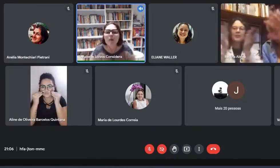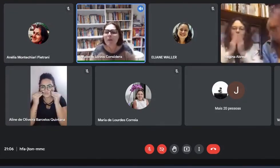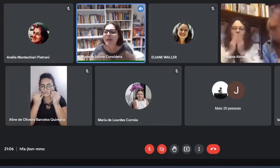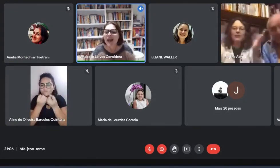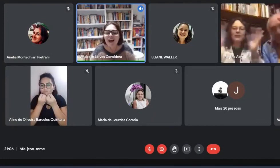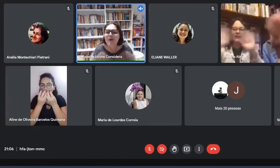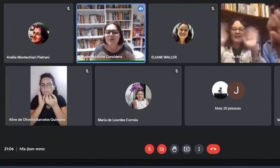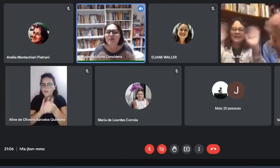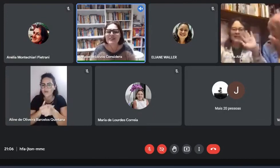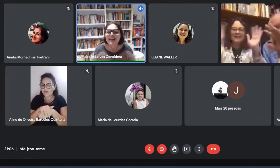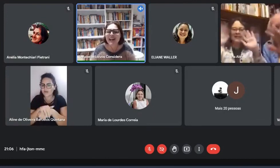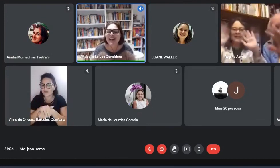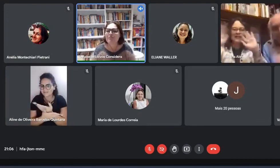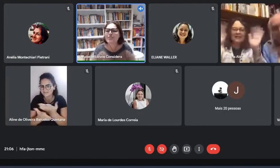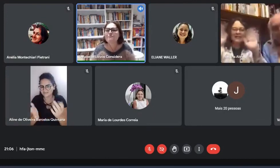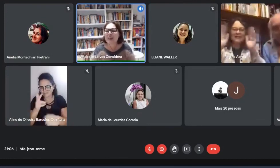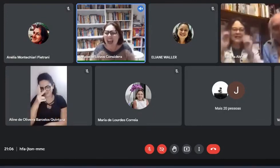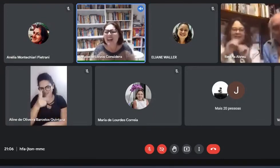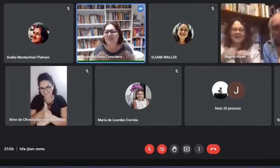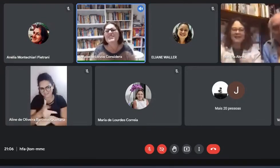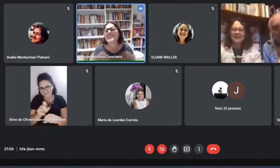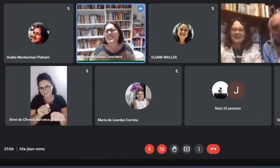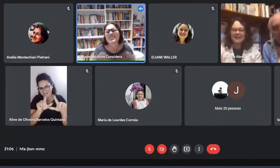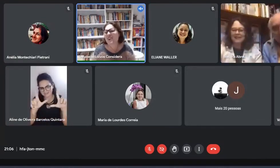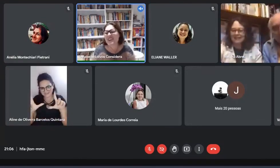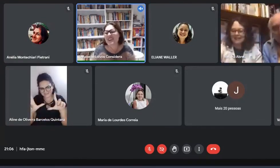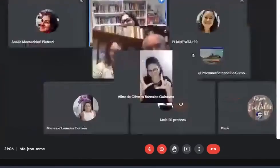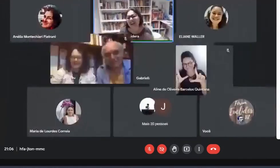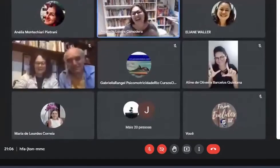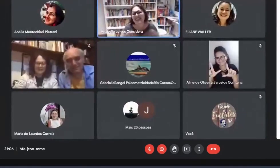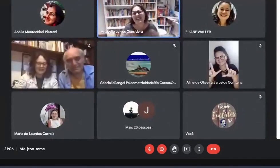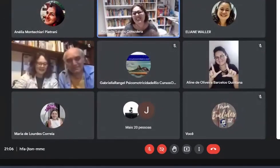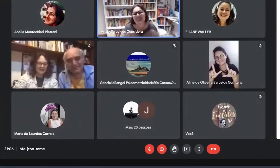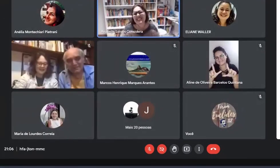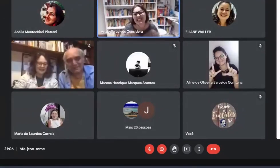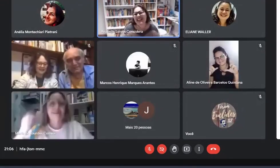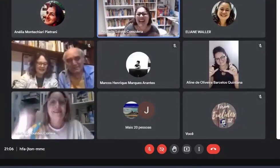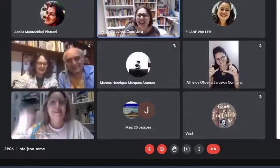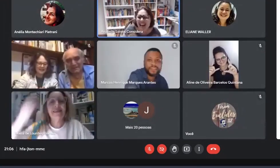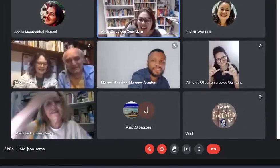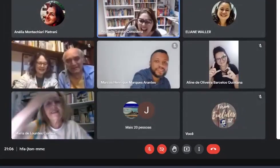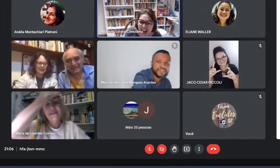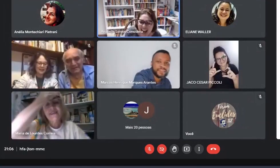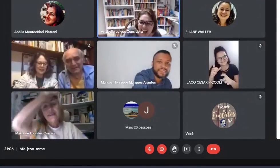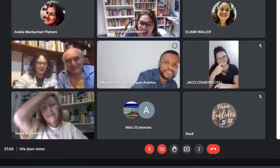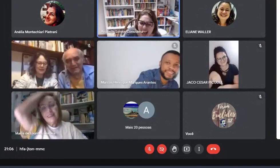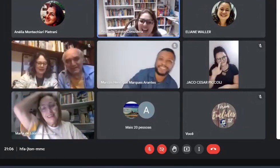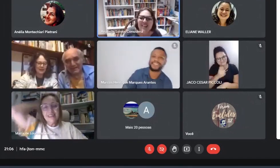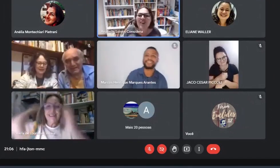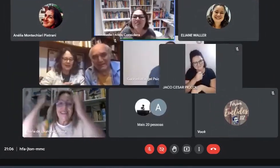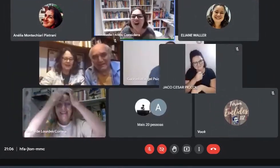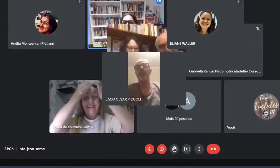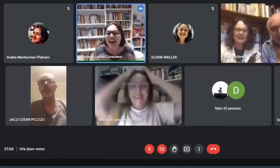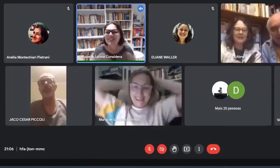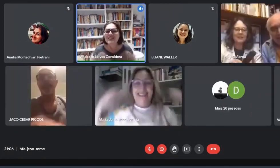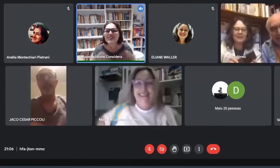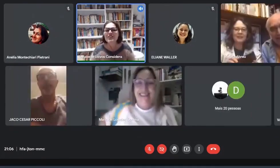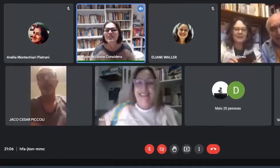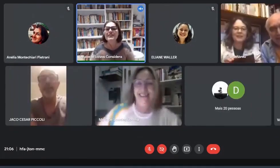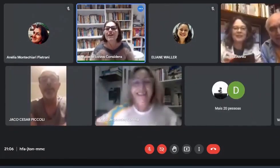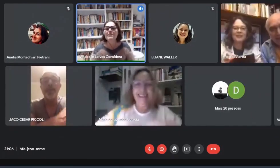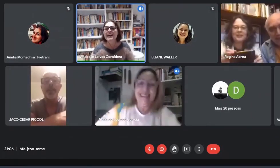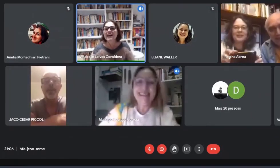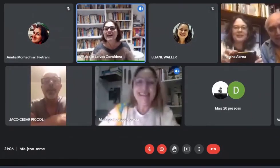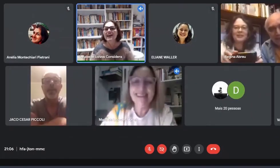para todos Vamos abrir a câmera Para fazer aquela foto brega Mas que a gente gosta Para caramba de fazer Vamos embora